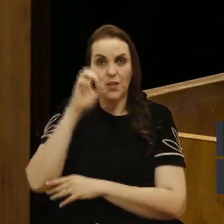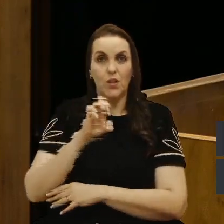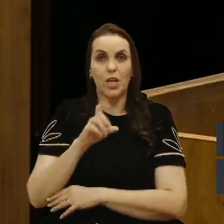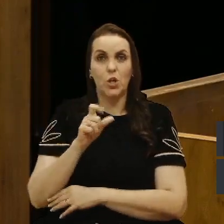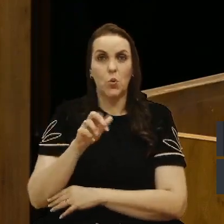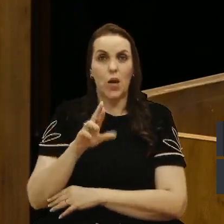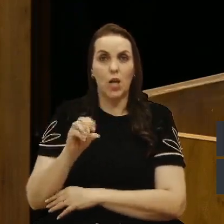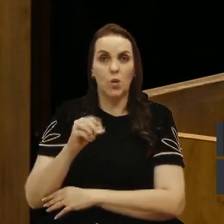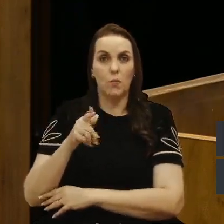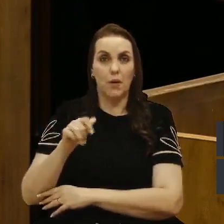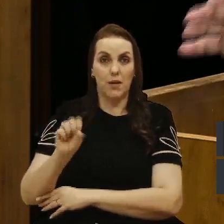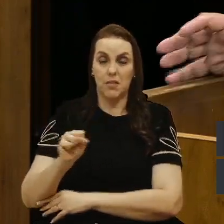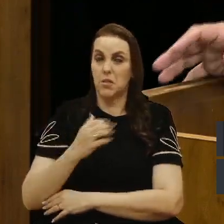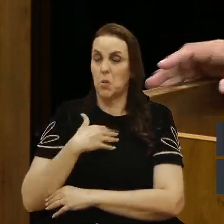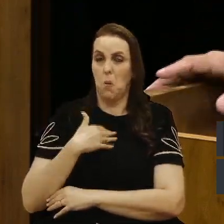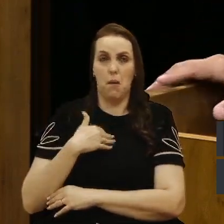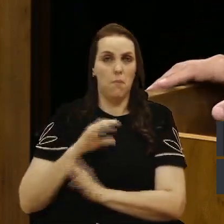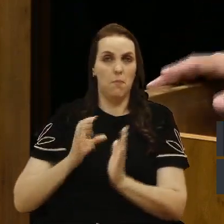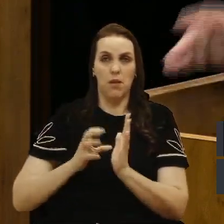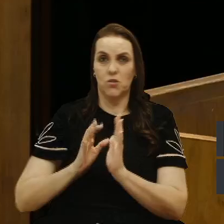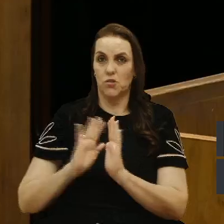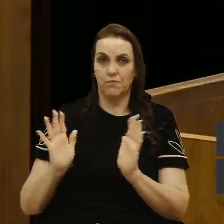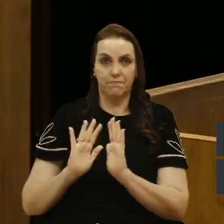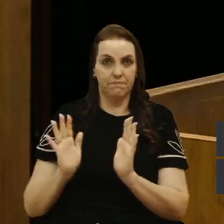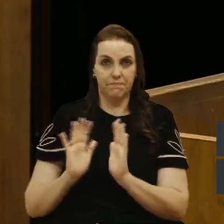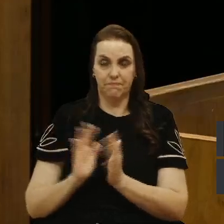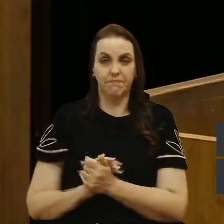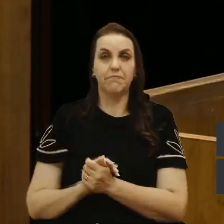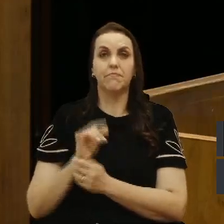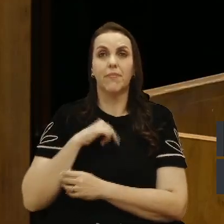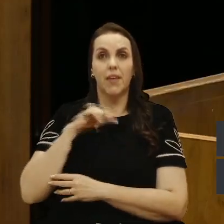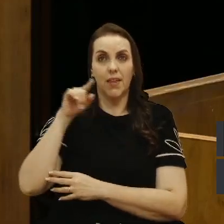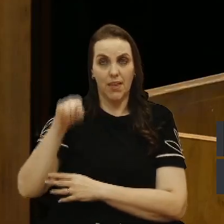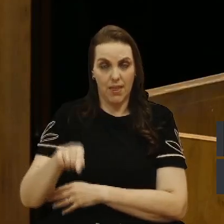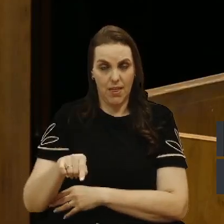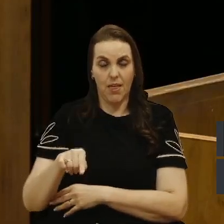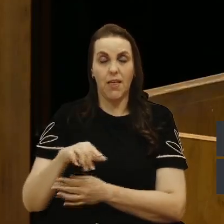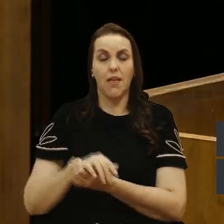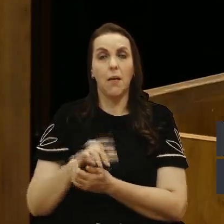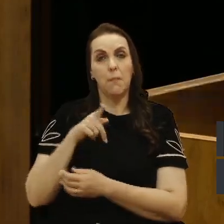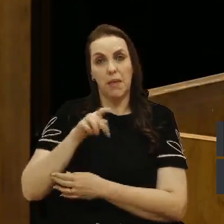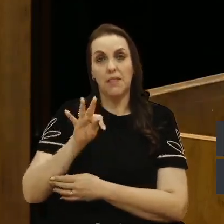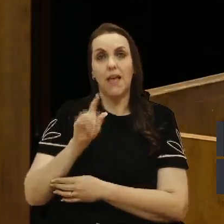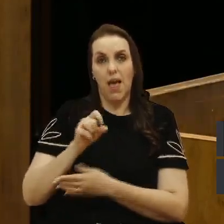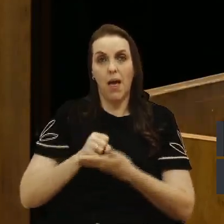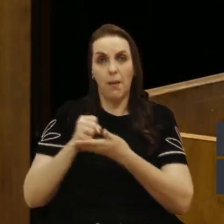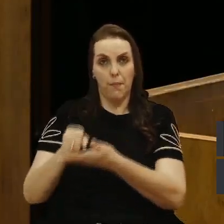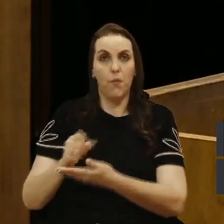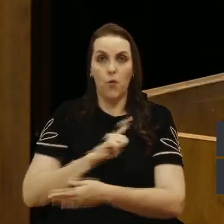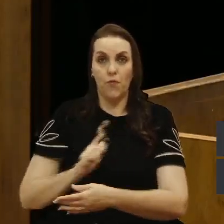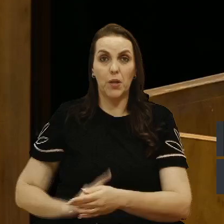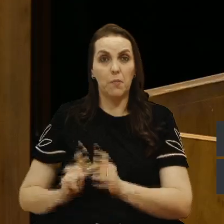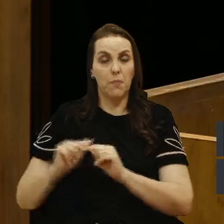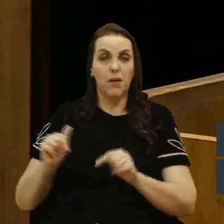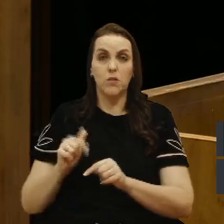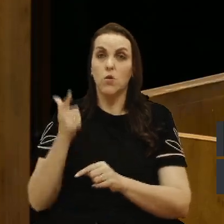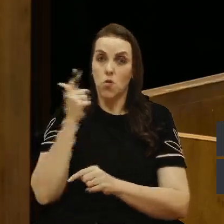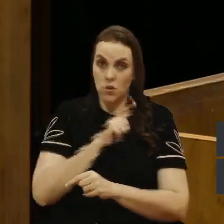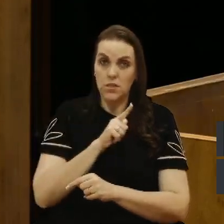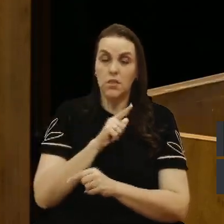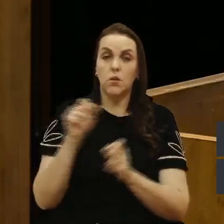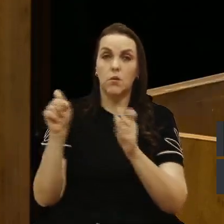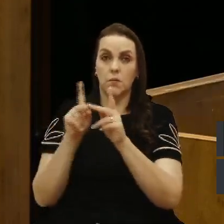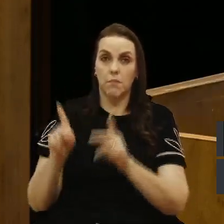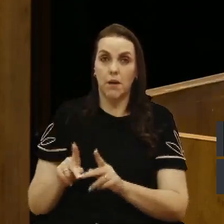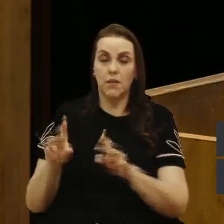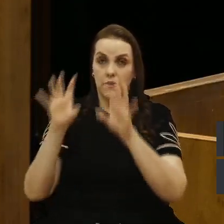meu partido, em que pese o PT ser da base do governo, enfrentou essa discussão e conseguiu pacificar, junto com o Tribunal de Contas,